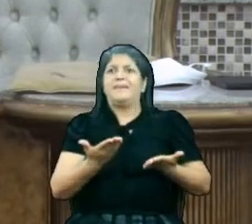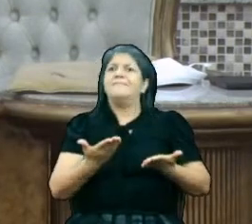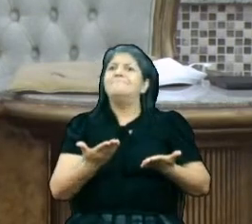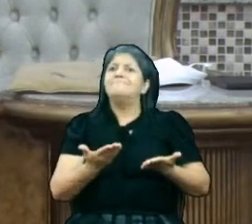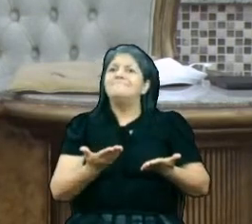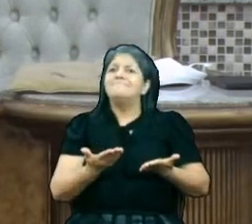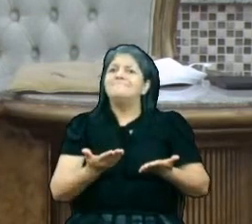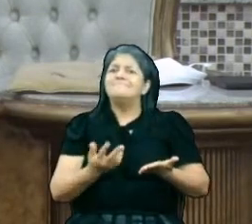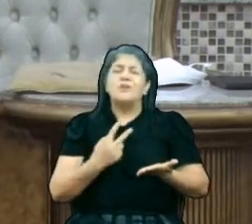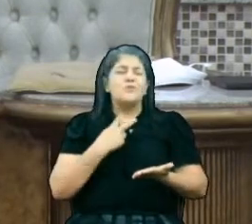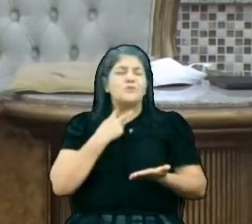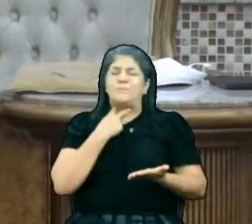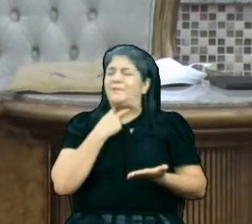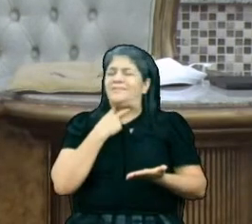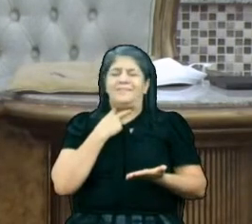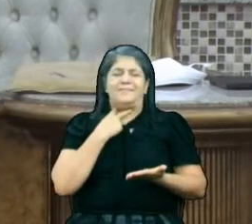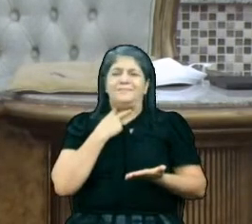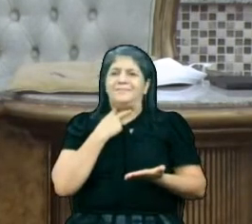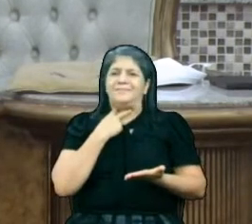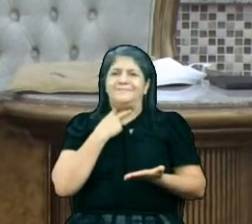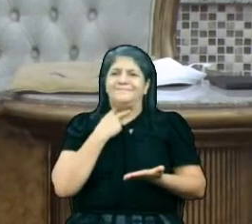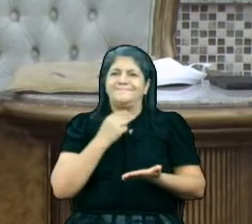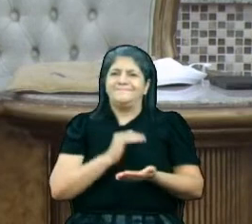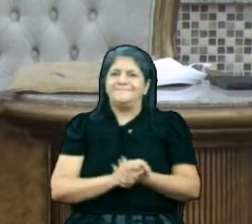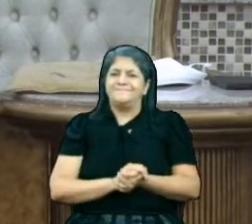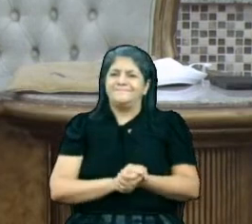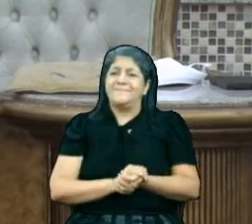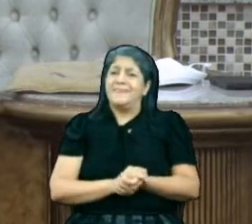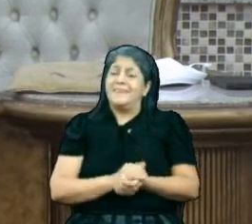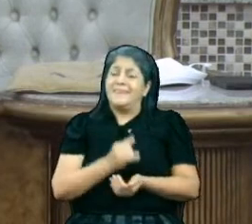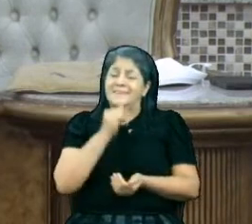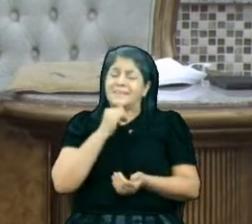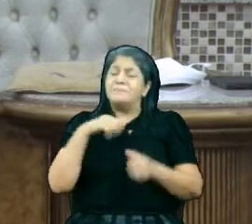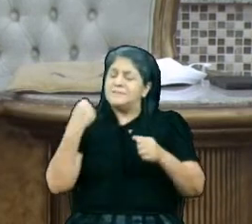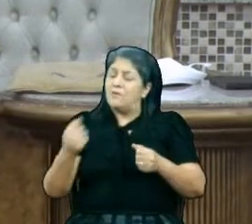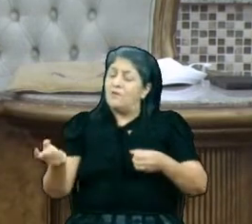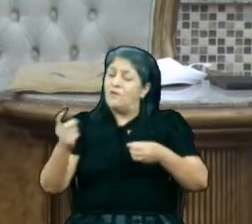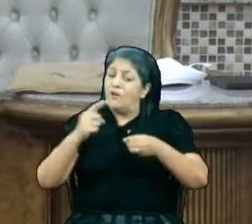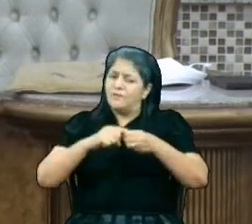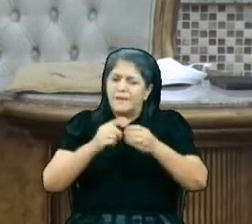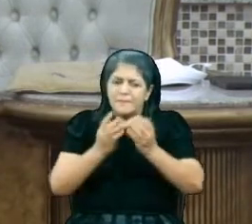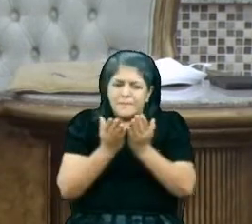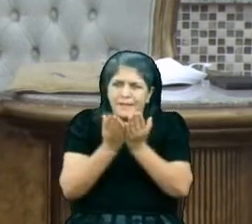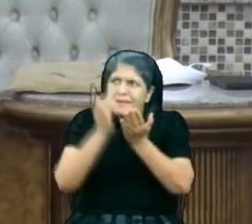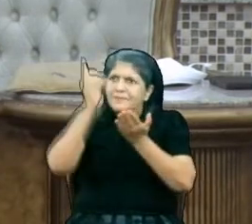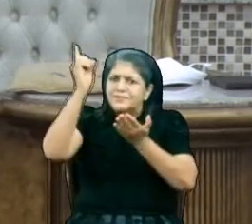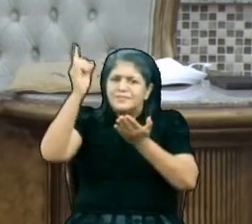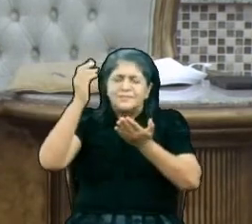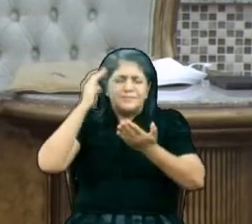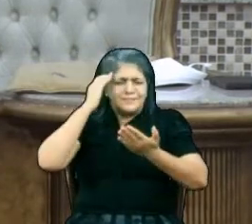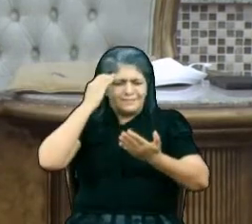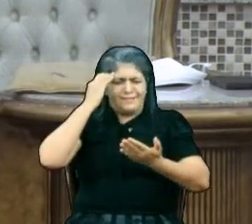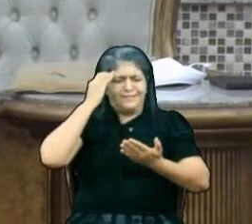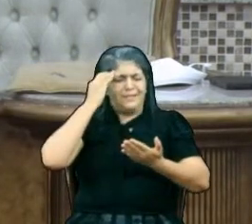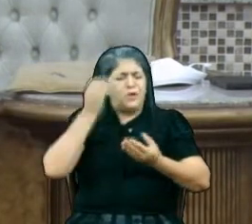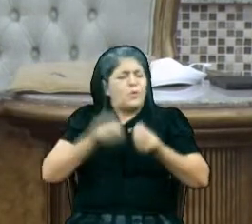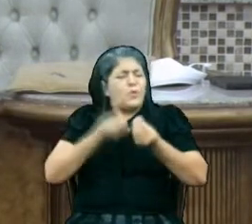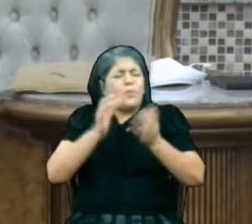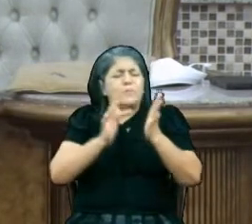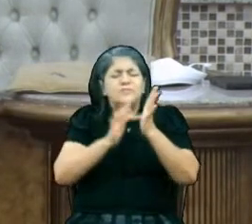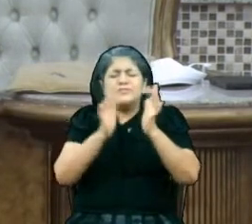o que nós não podemos conformar com isso olha o que o texto ele traz como lição para nós